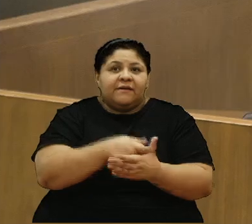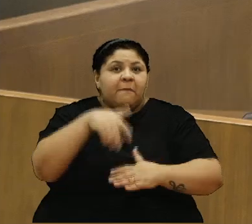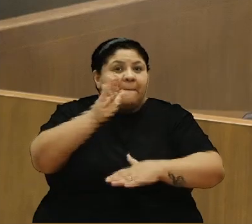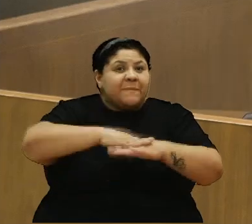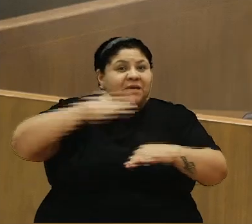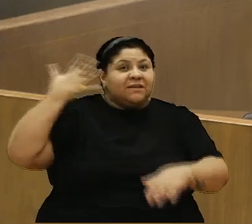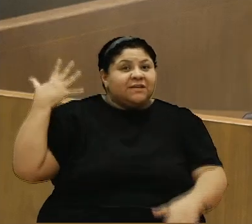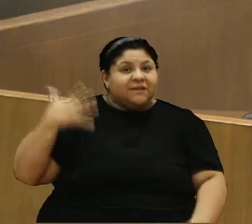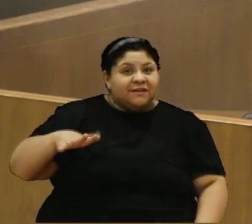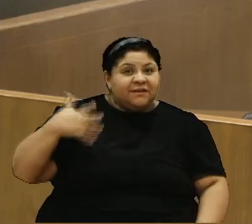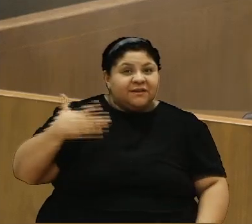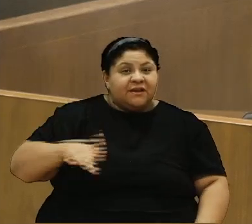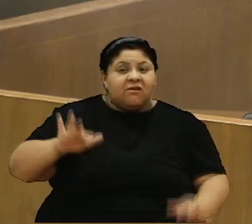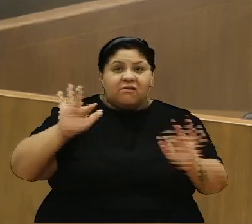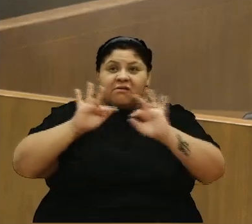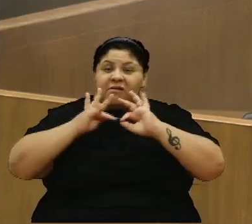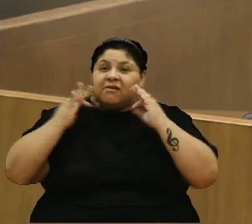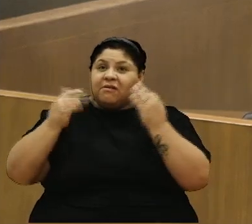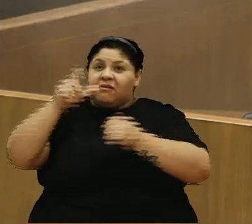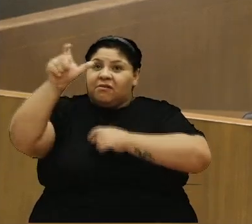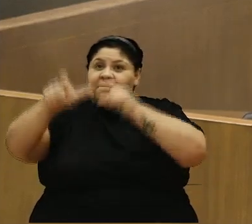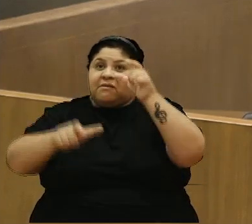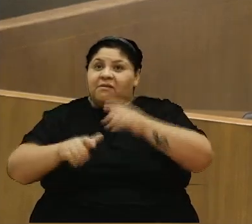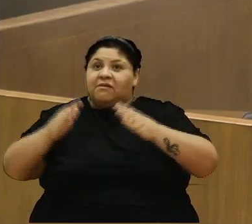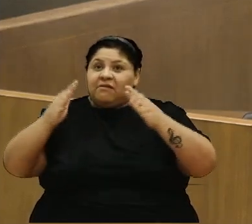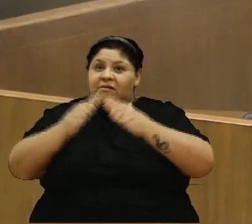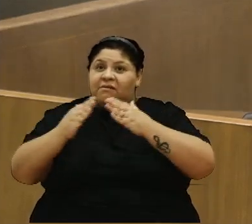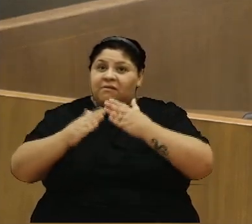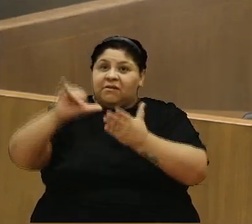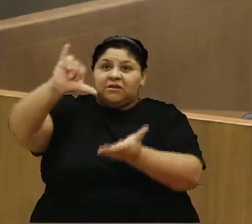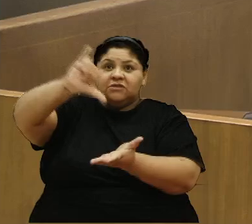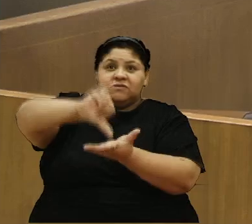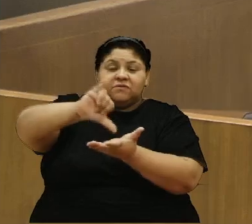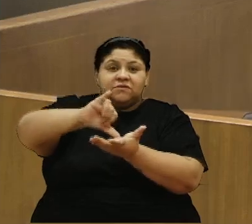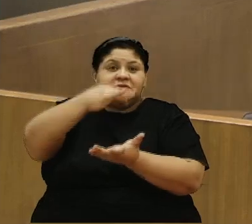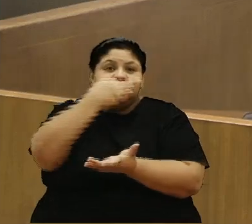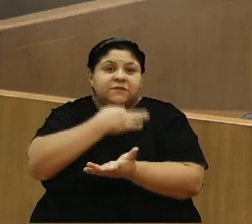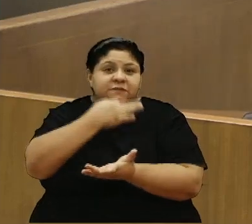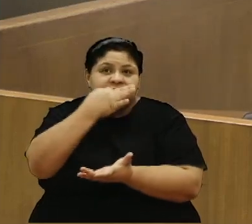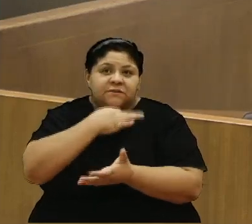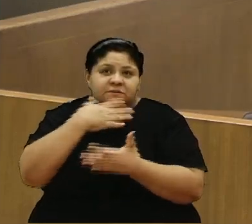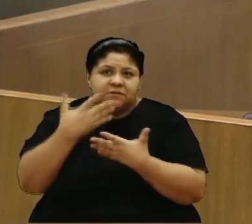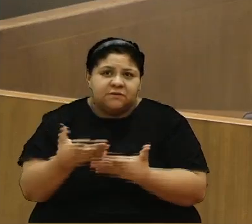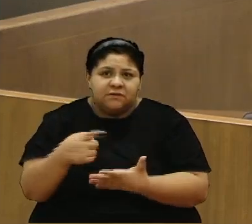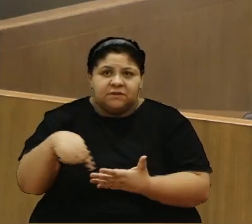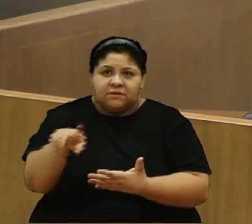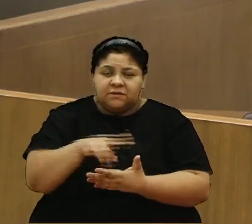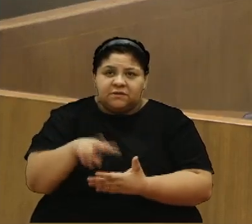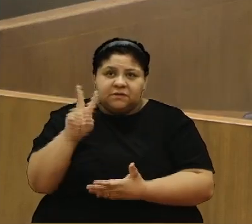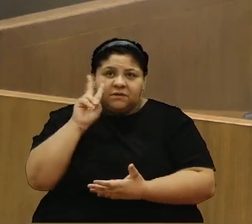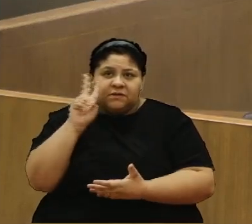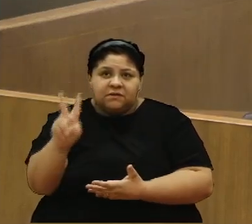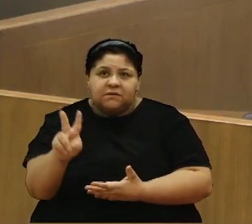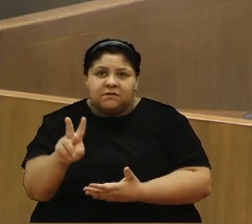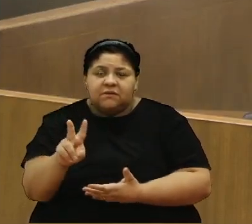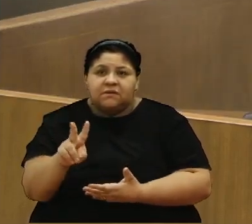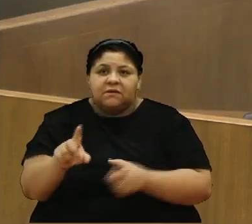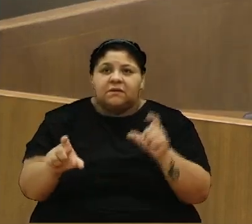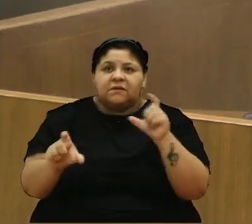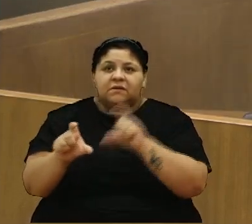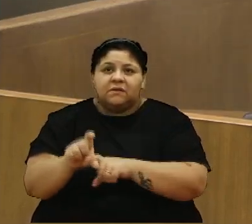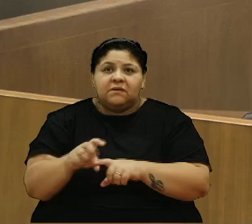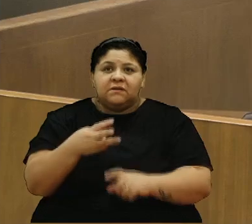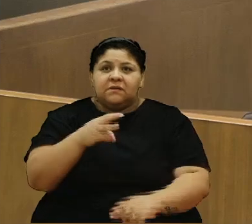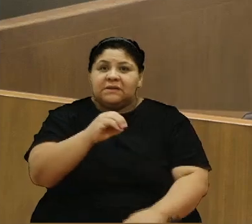caro do que pessoas que residem até mesmo no centro da cidade. Então, a gente vê boletos de mais de 200, 300,